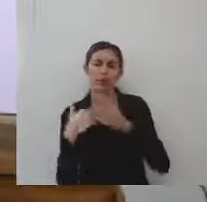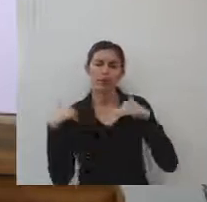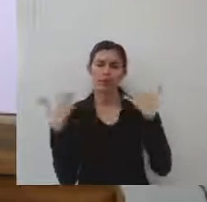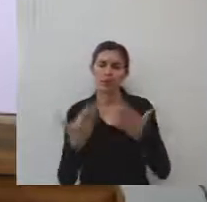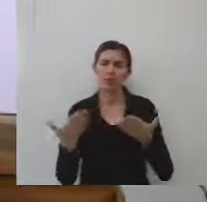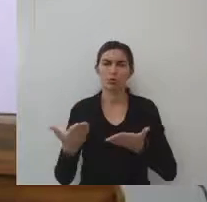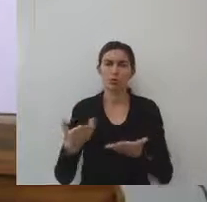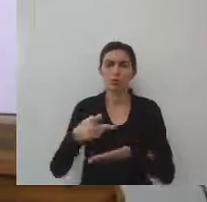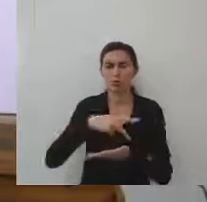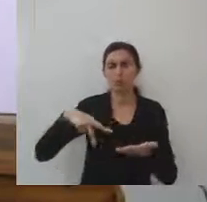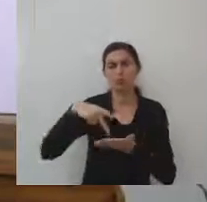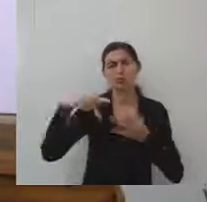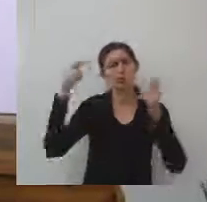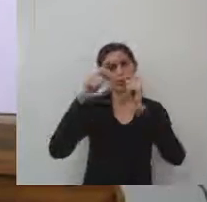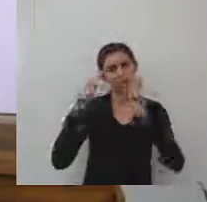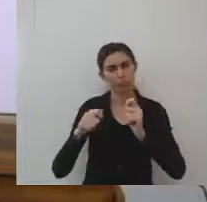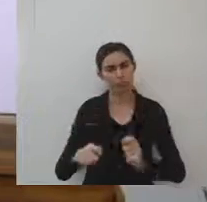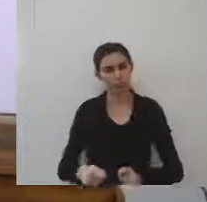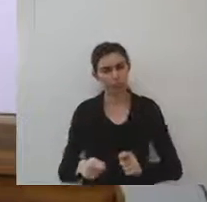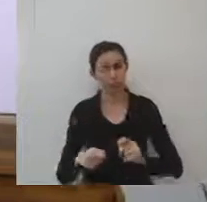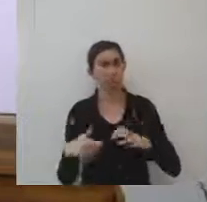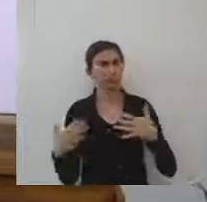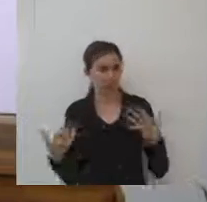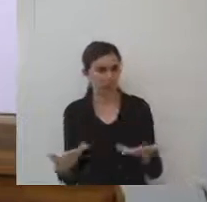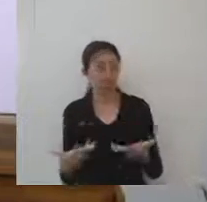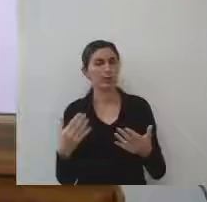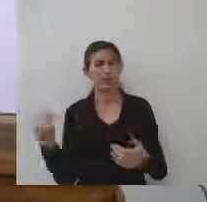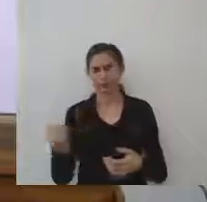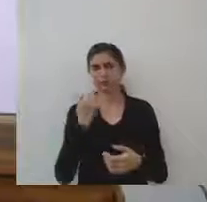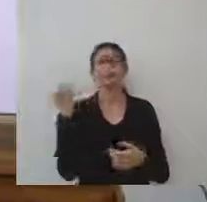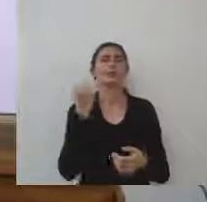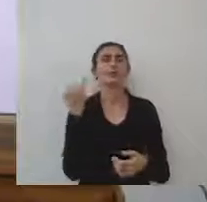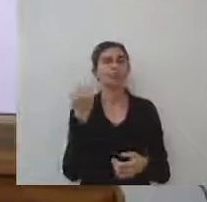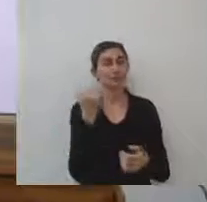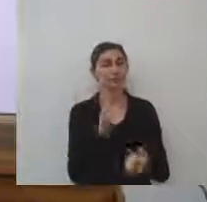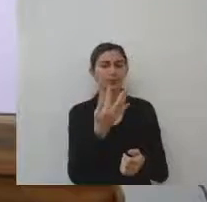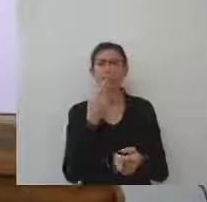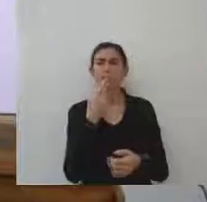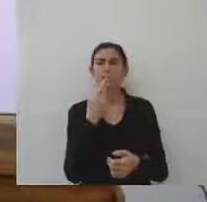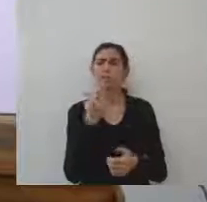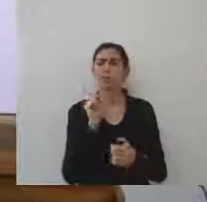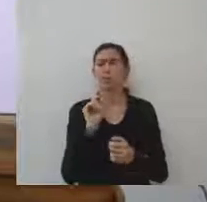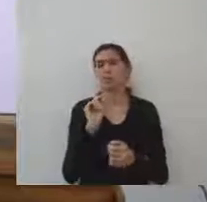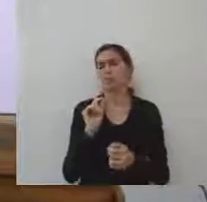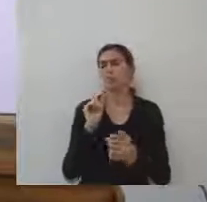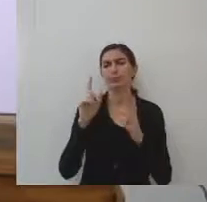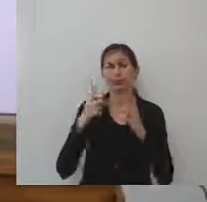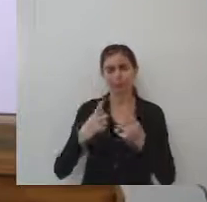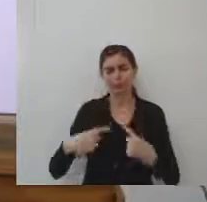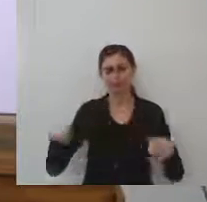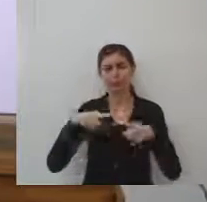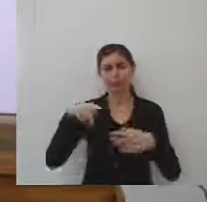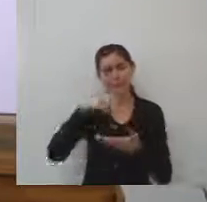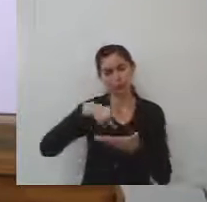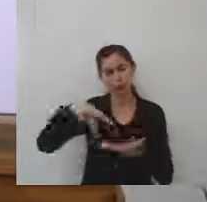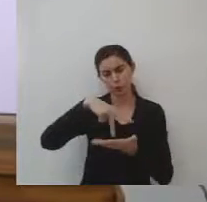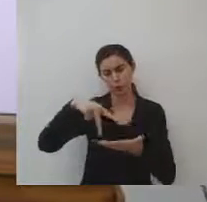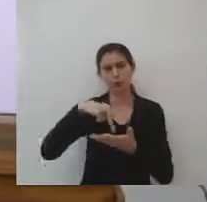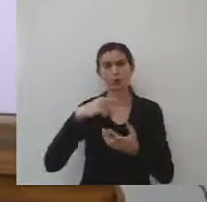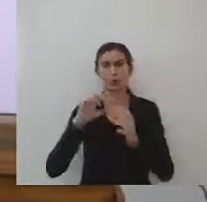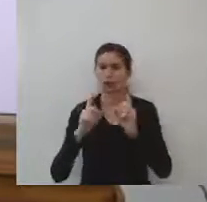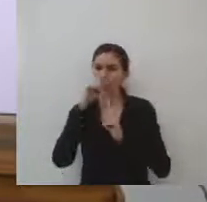dança artística. Então, é importante quando ele fala aqui que a dança é uma expressão